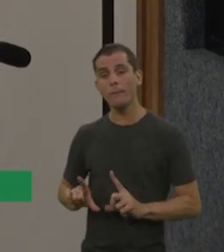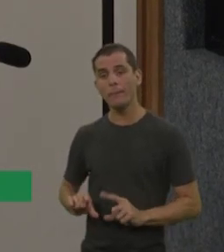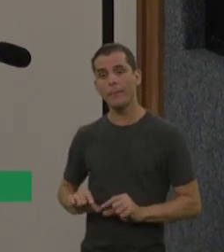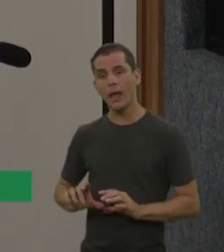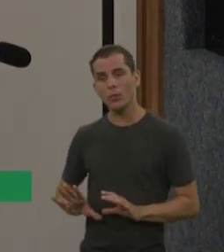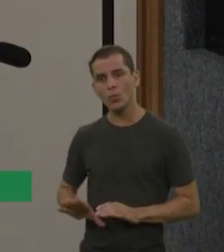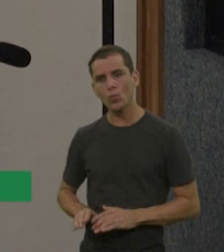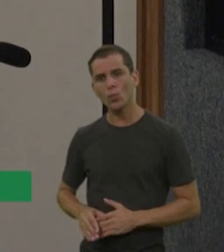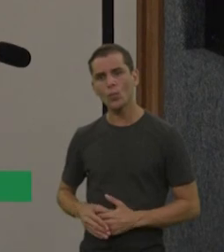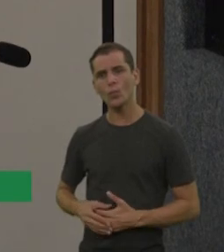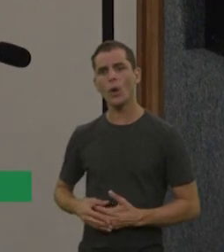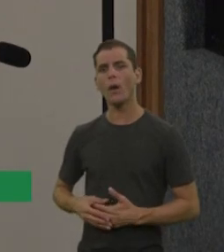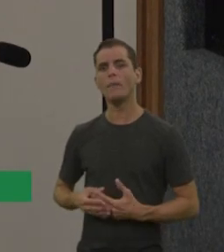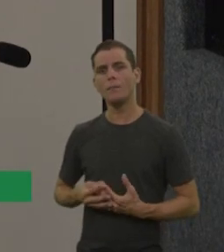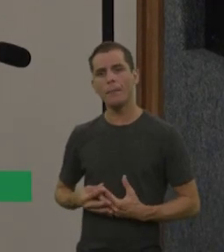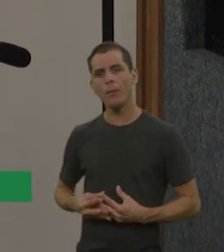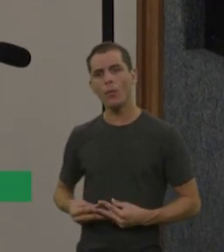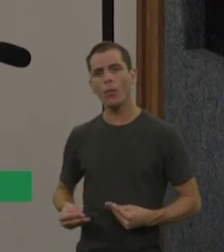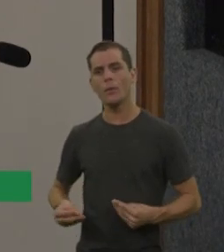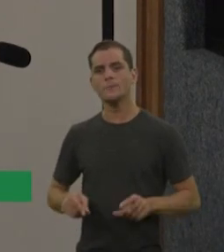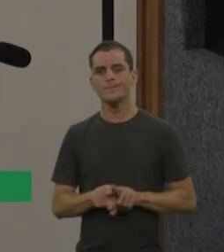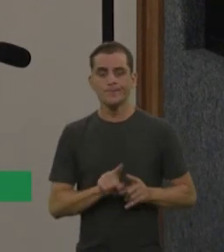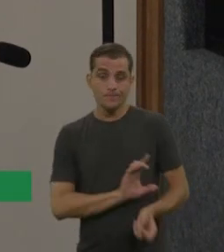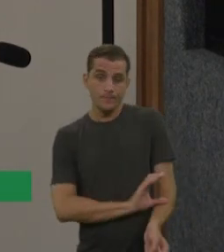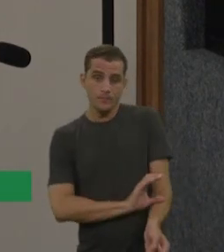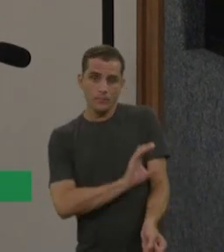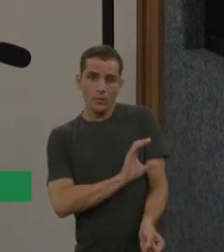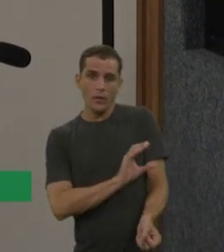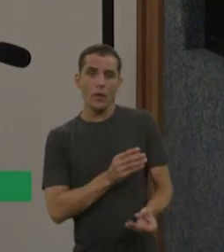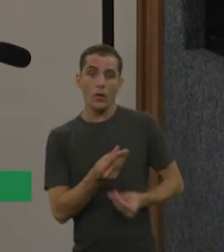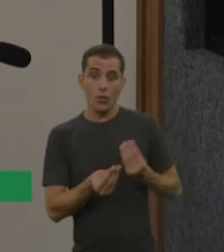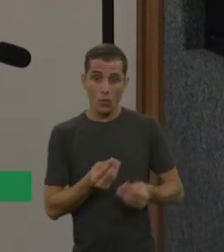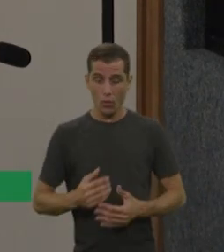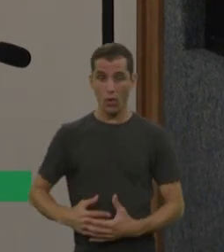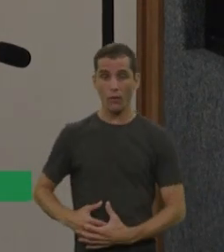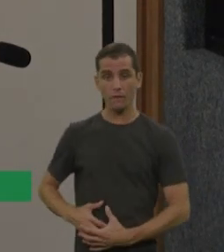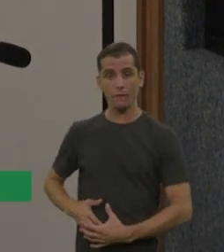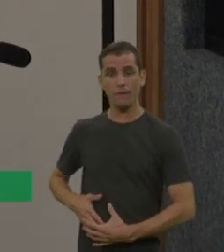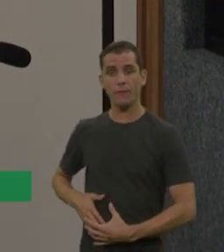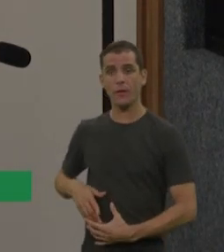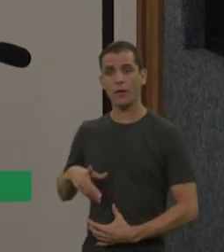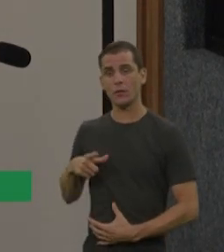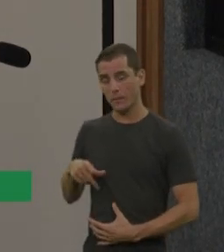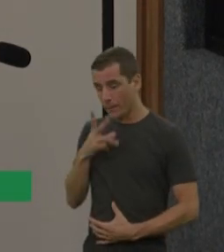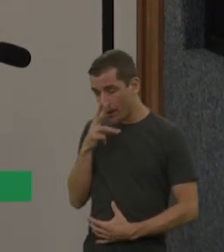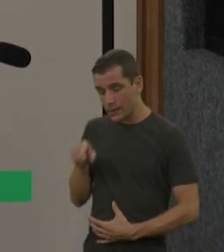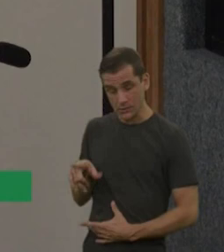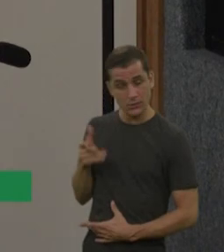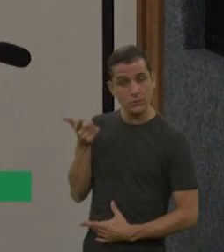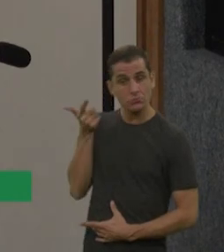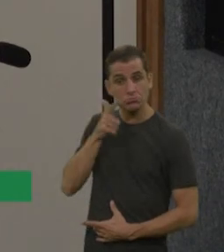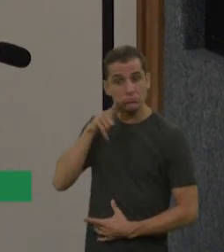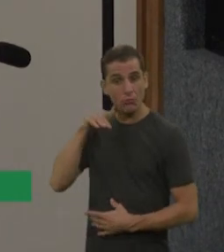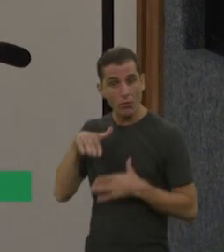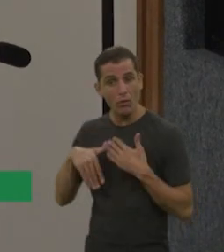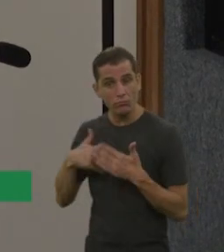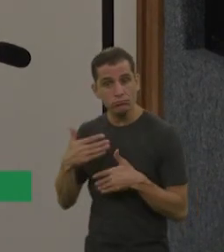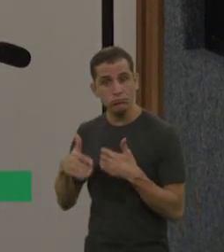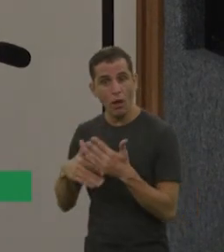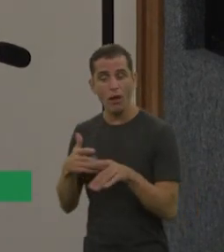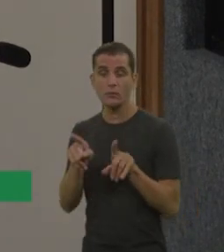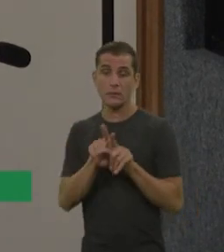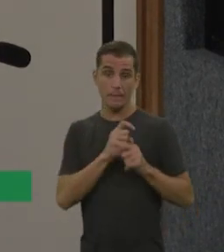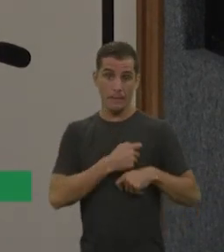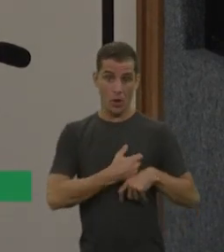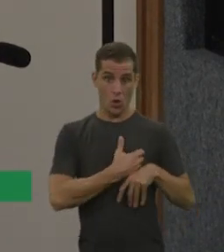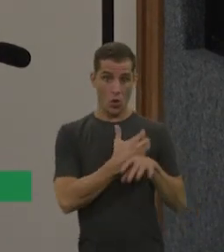importante de colesterol, ficou com um fígado já com heterogeneidade muito discreta. A parte óssea melhorou, a